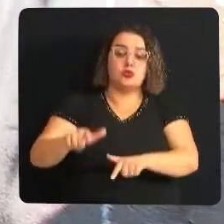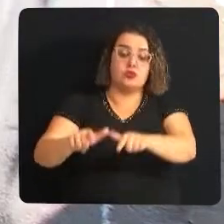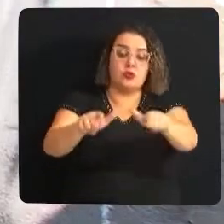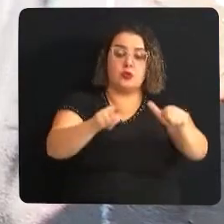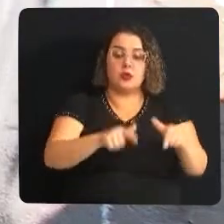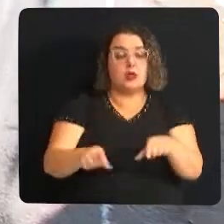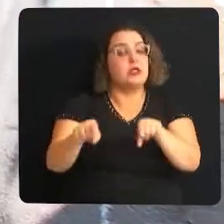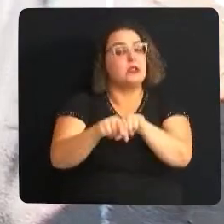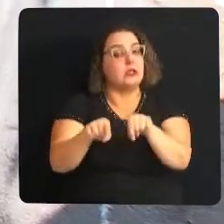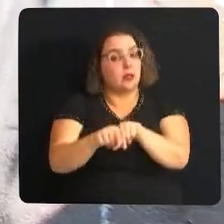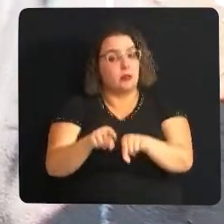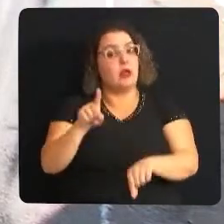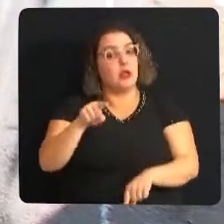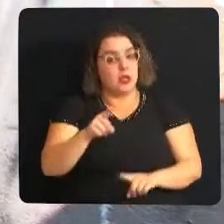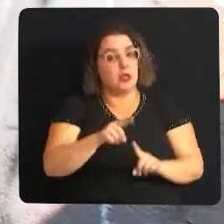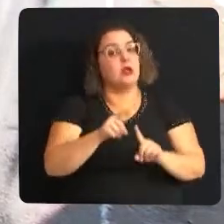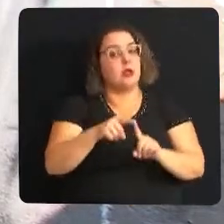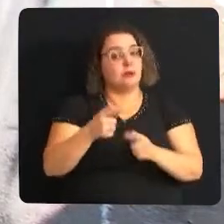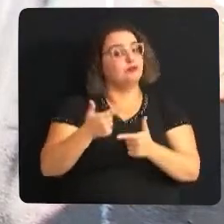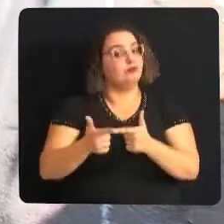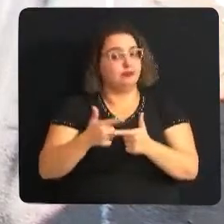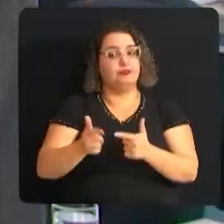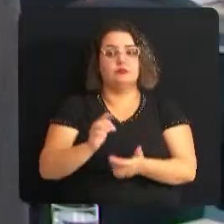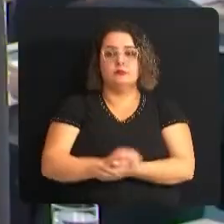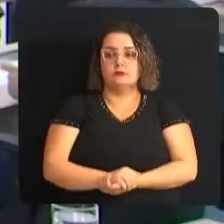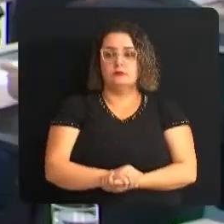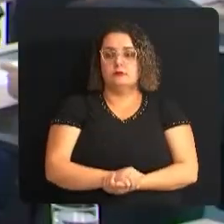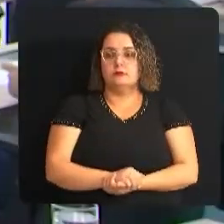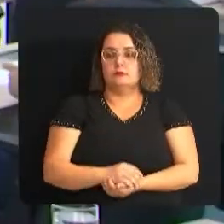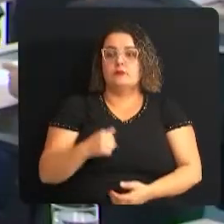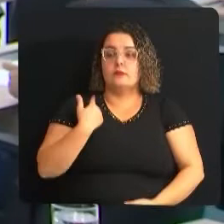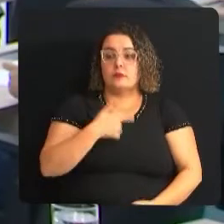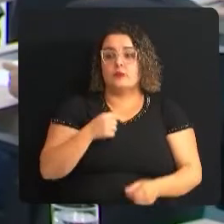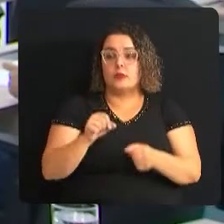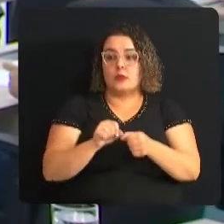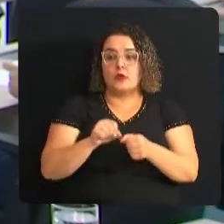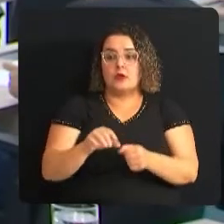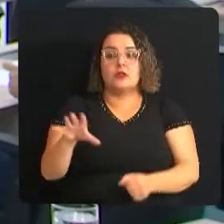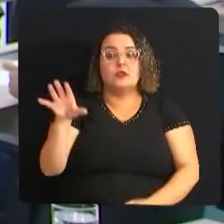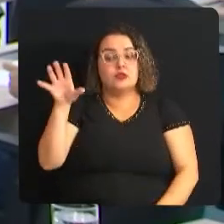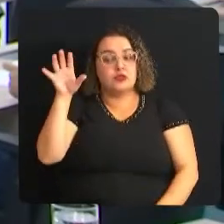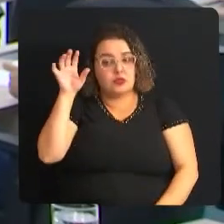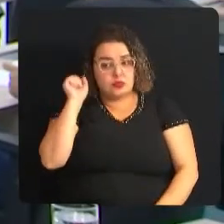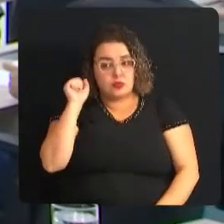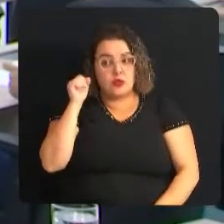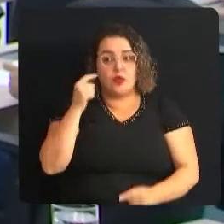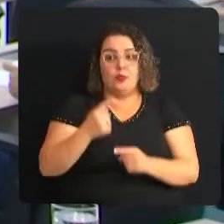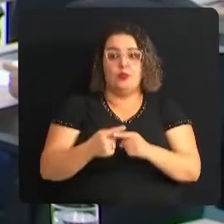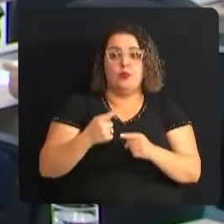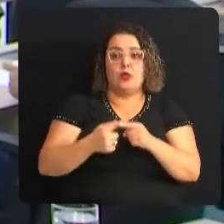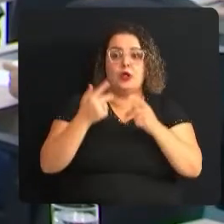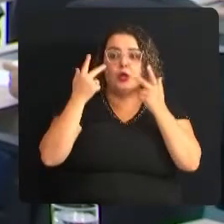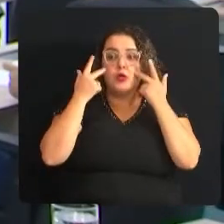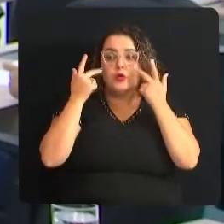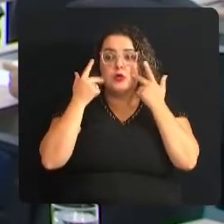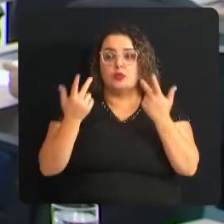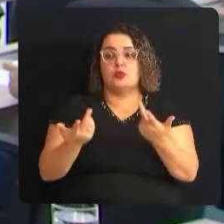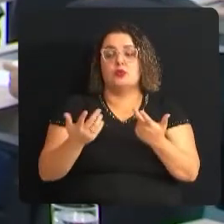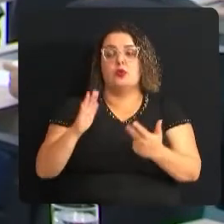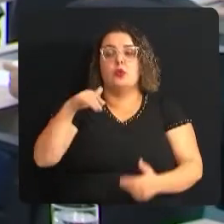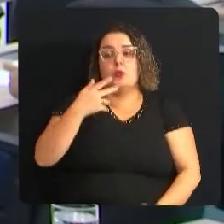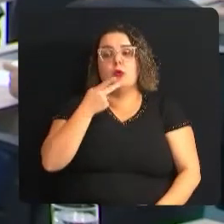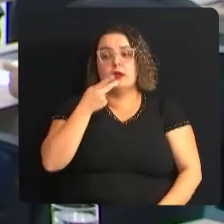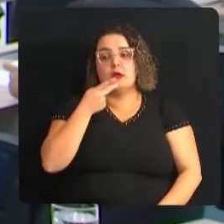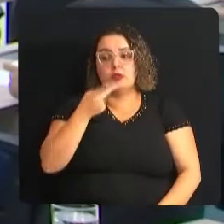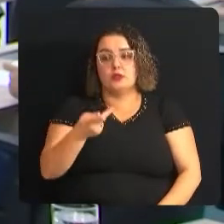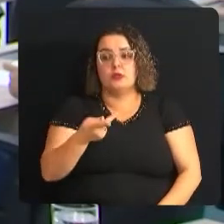que também passam por este tipo de problema. Nós fizemos uma escuta, né? Porque geralmente, quando nós